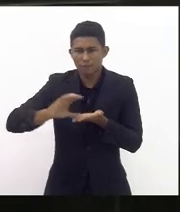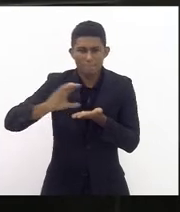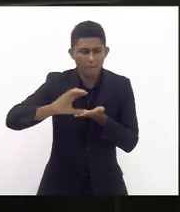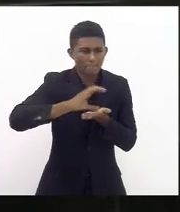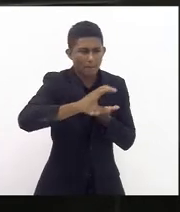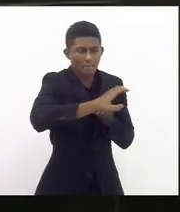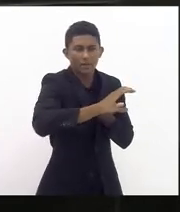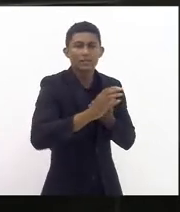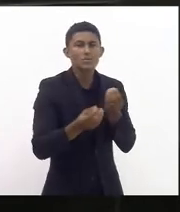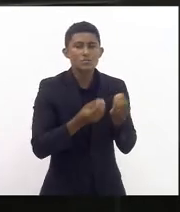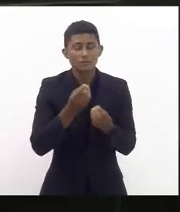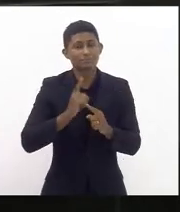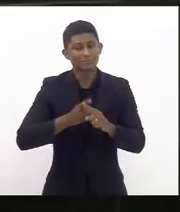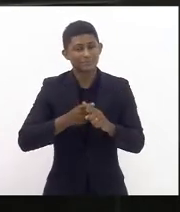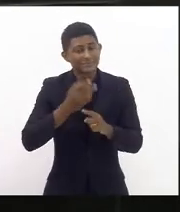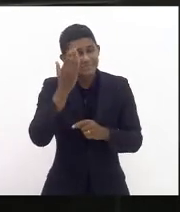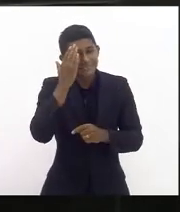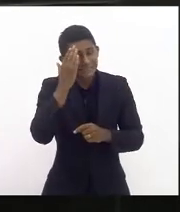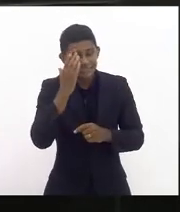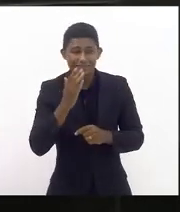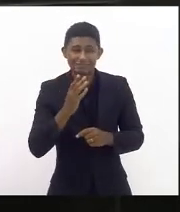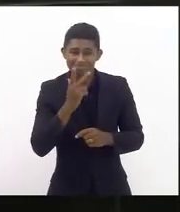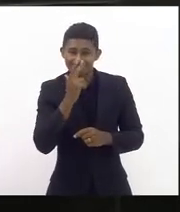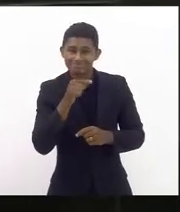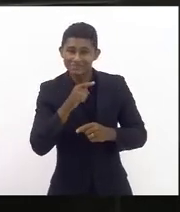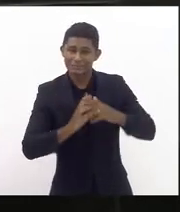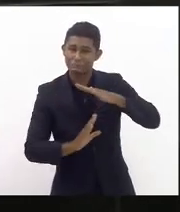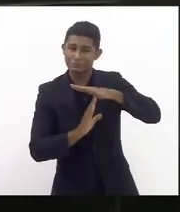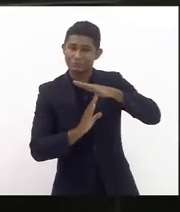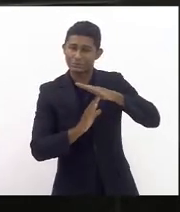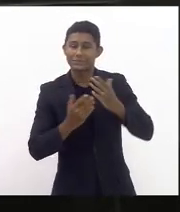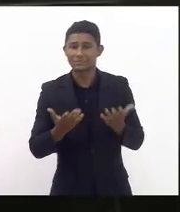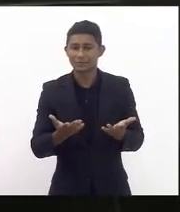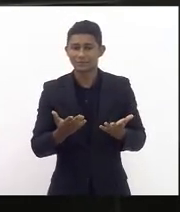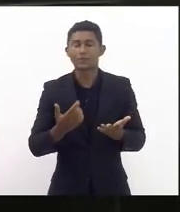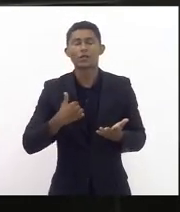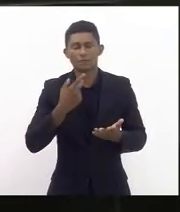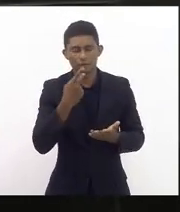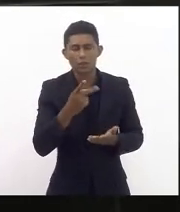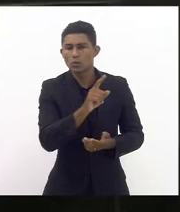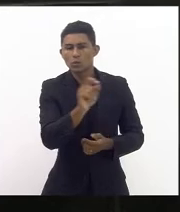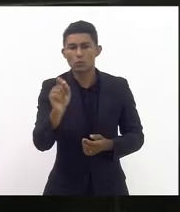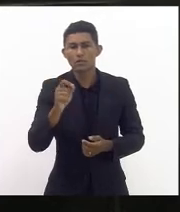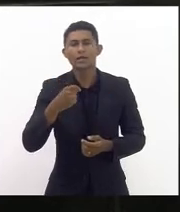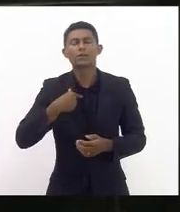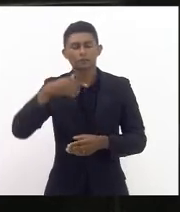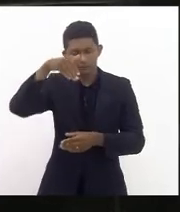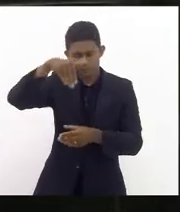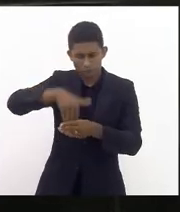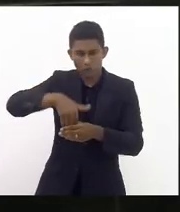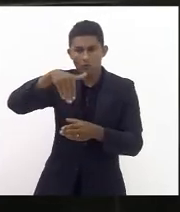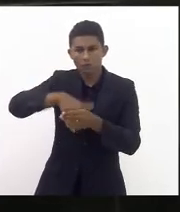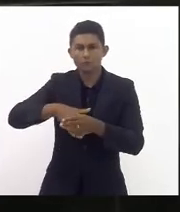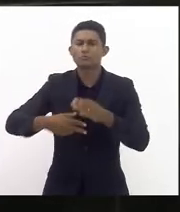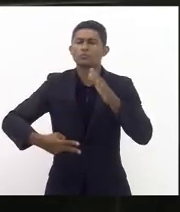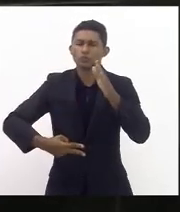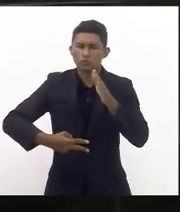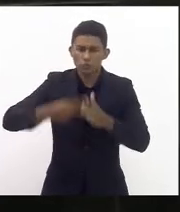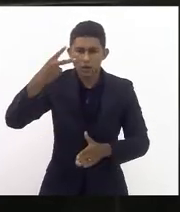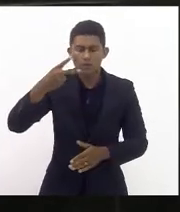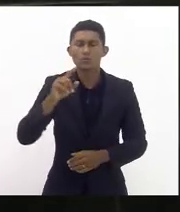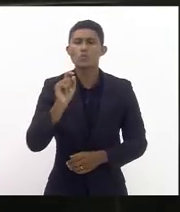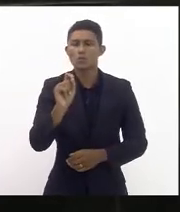estão escassos. Quero renovar aqui o meu compromisso, dizendo que votei por duas vezes contra